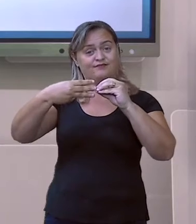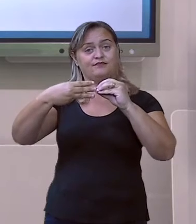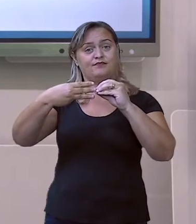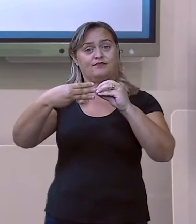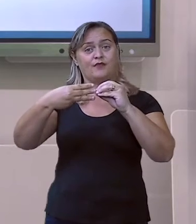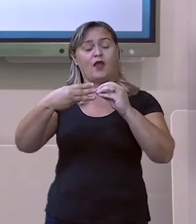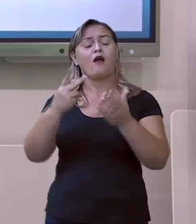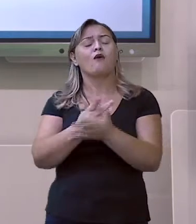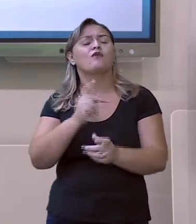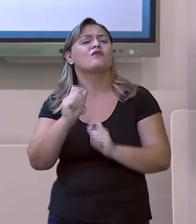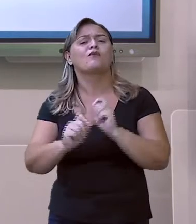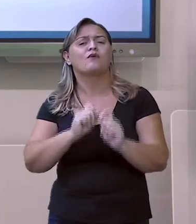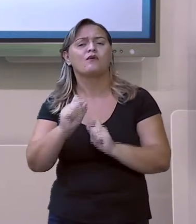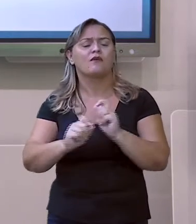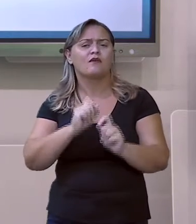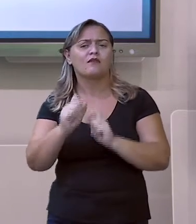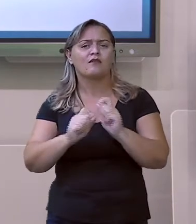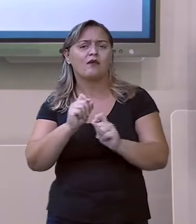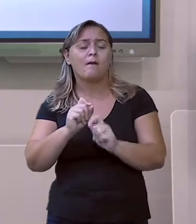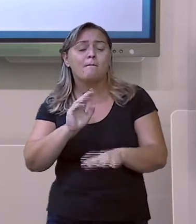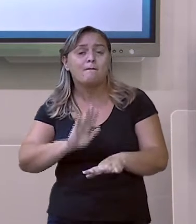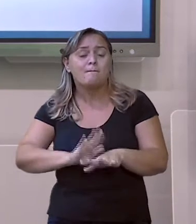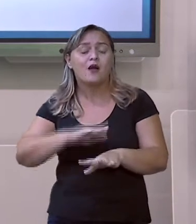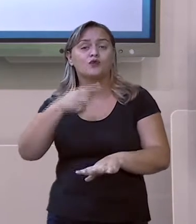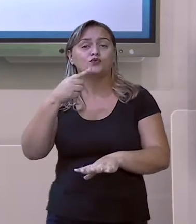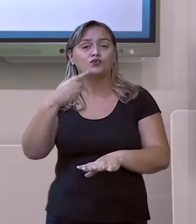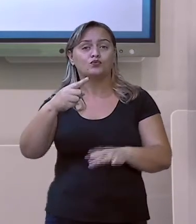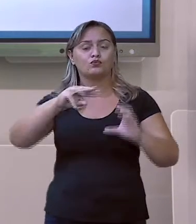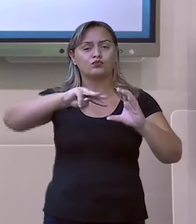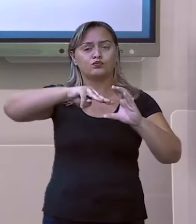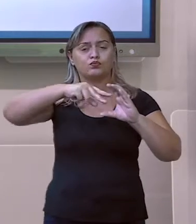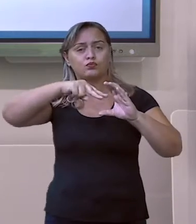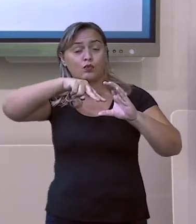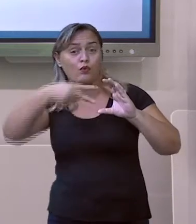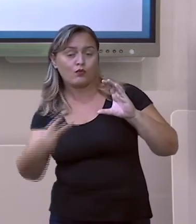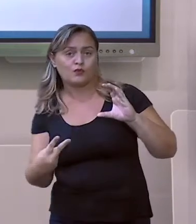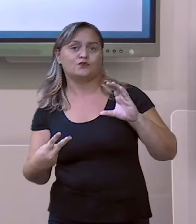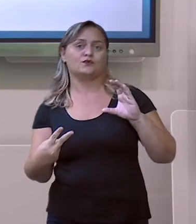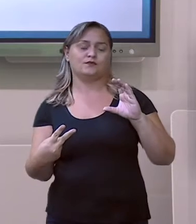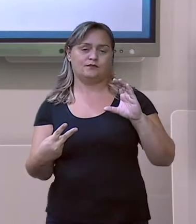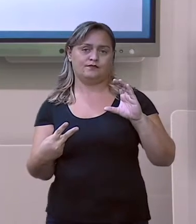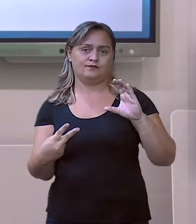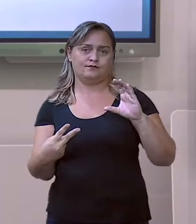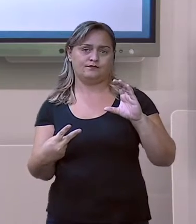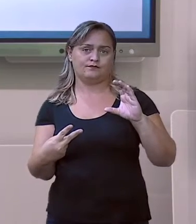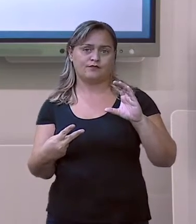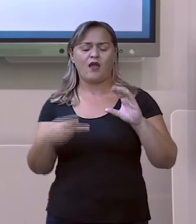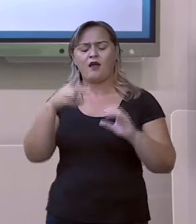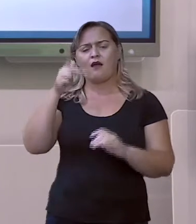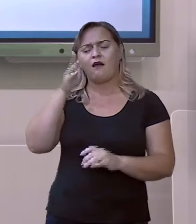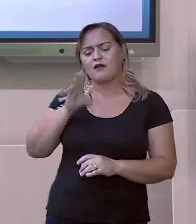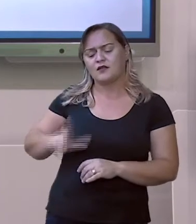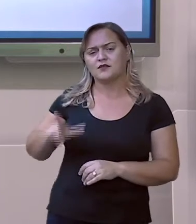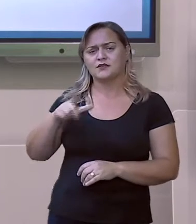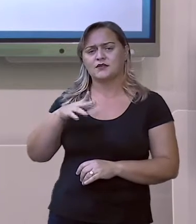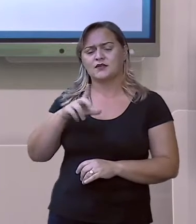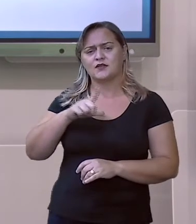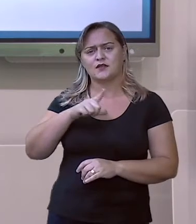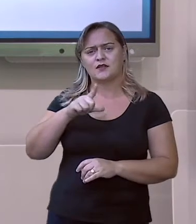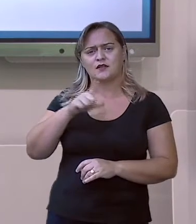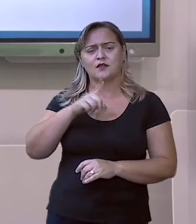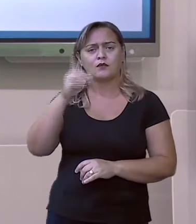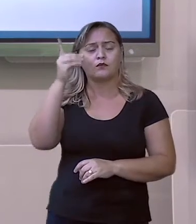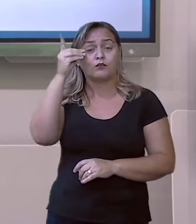do cromossomo 21. As crianças com essa síndrome têm 47 cromossomos em suas células, em vez